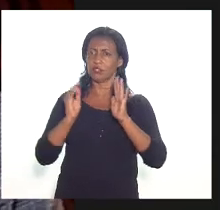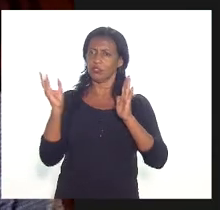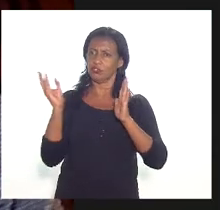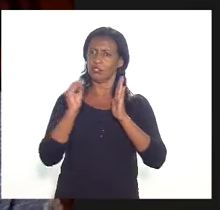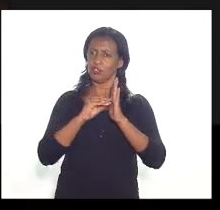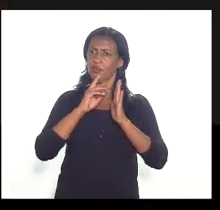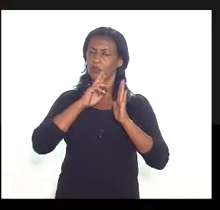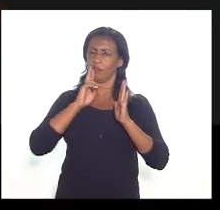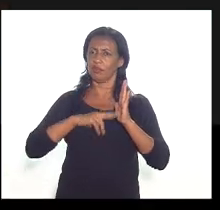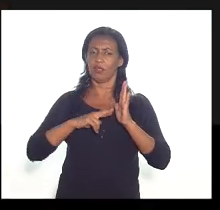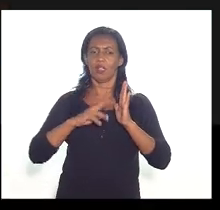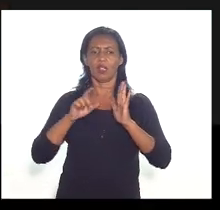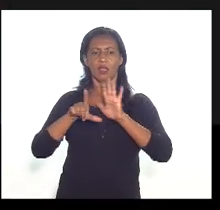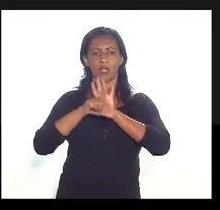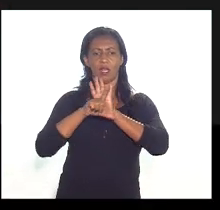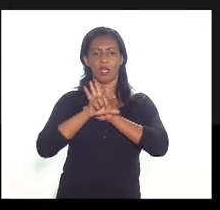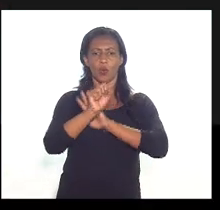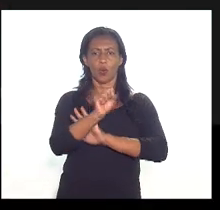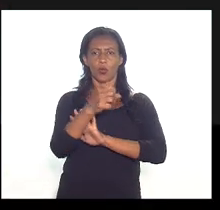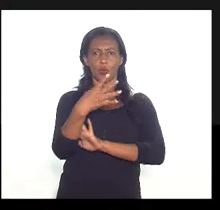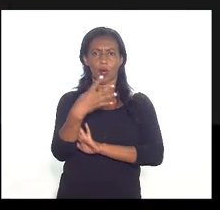Foi atendida na Lei 8445.